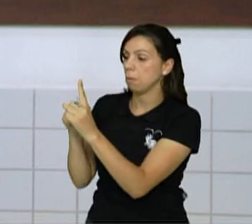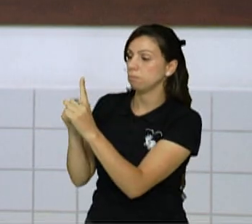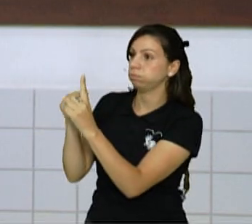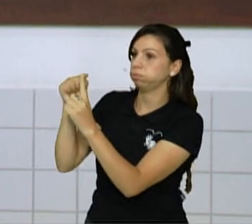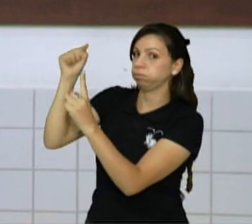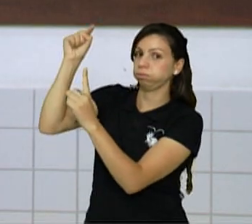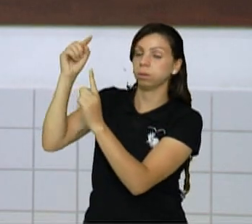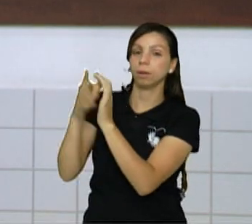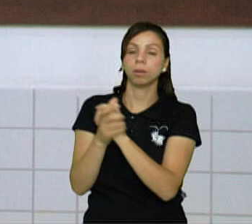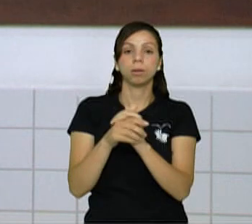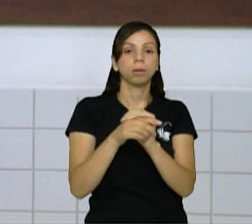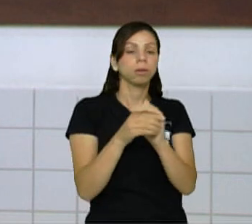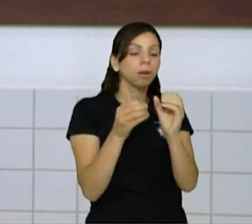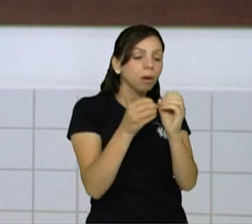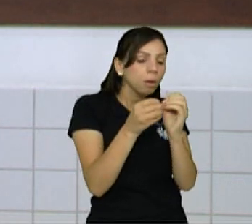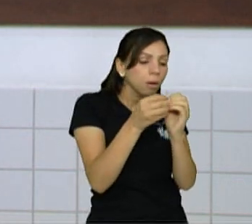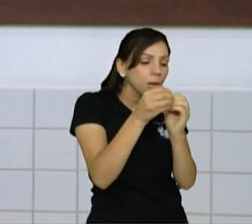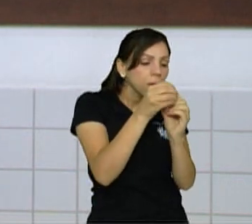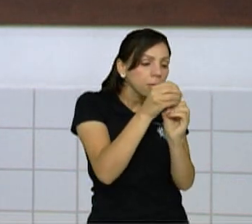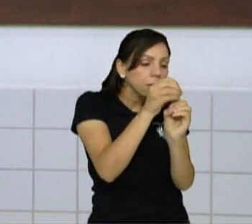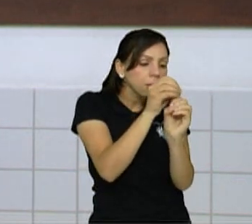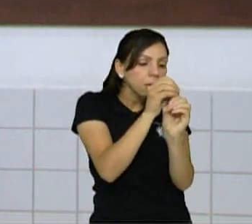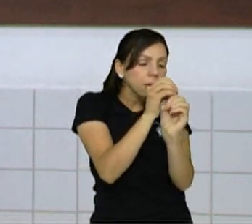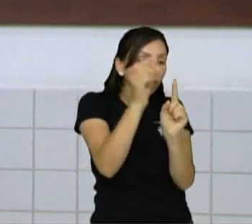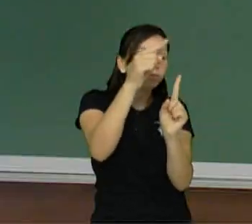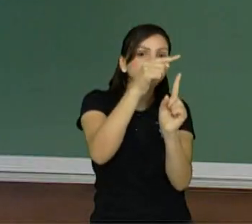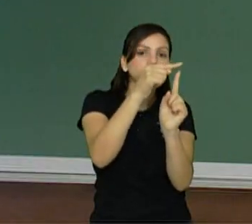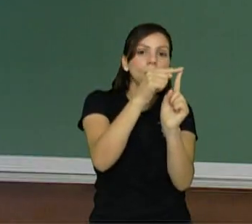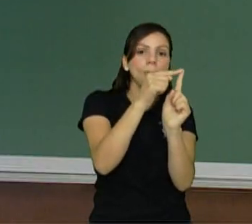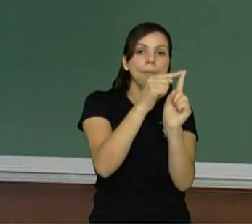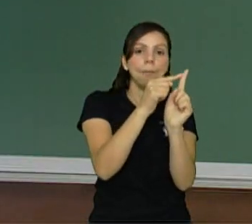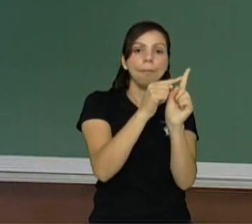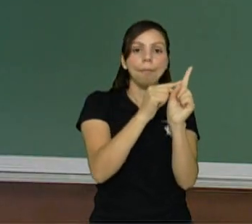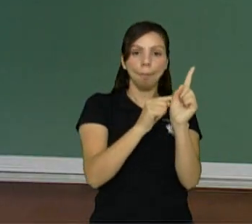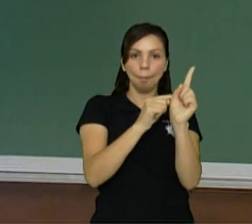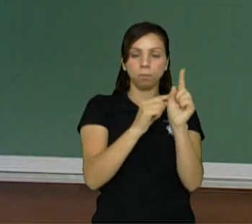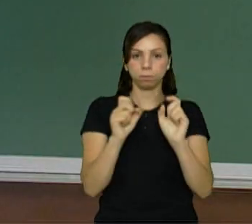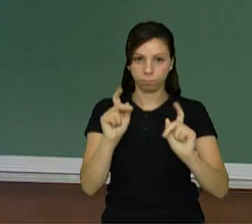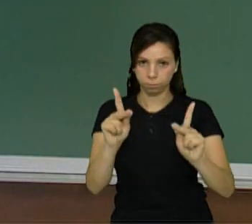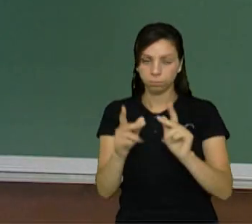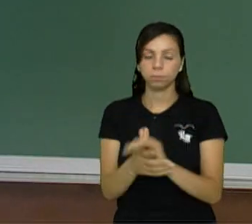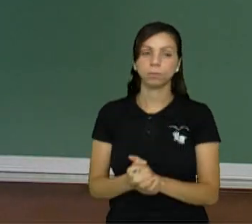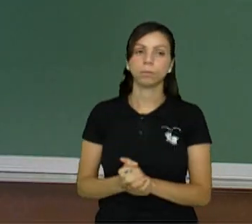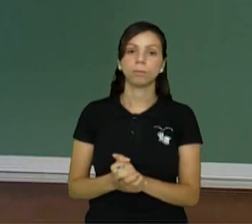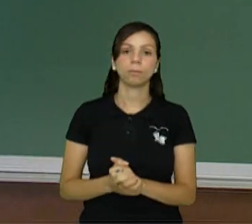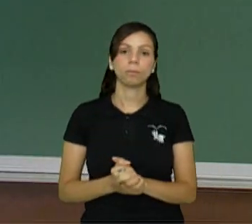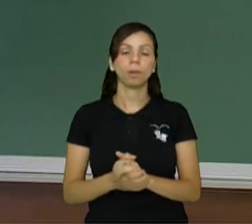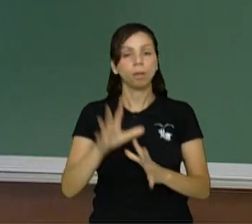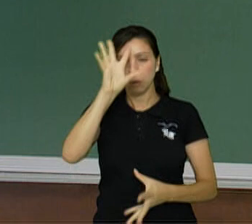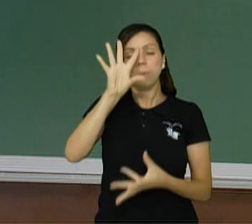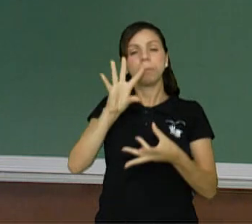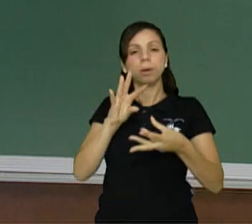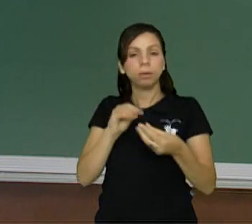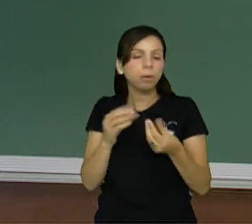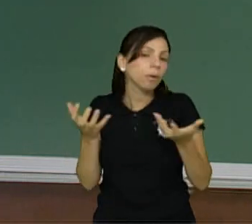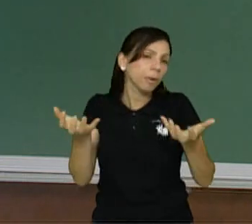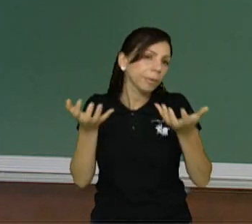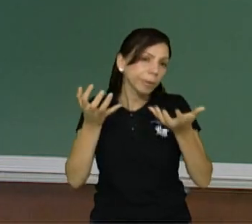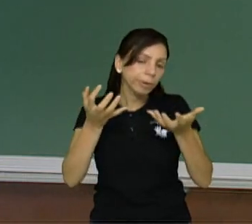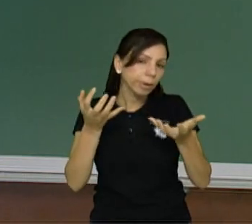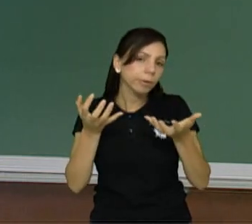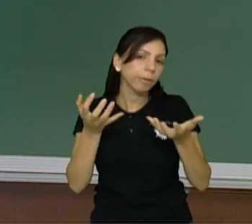Menor agitação, menor temperatura. Beleza? Pessoal, se você pegou essa parte, eu agora quero